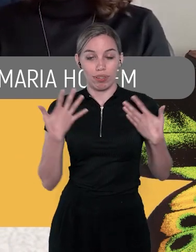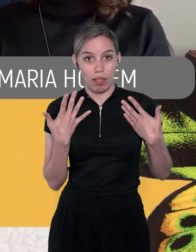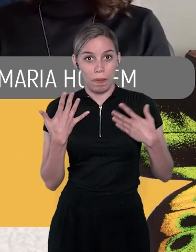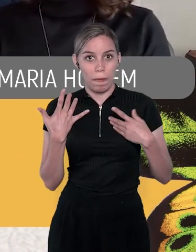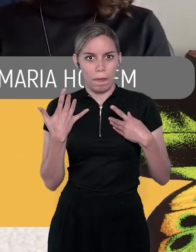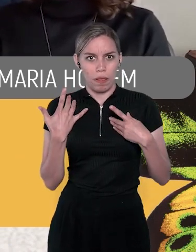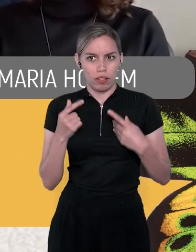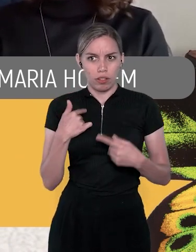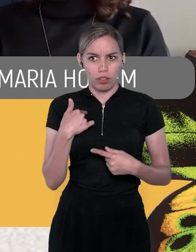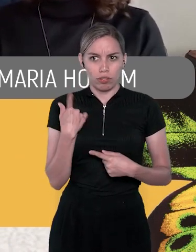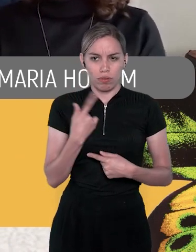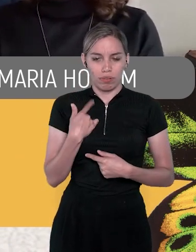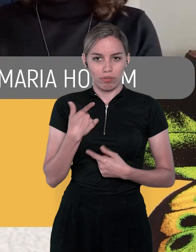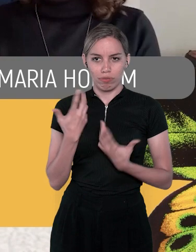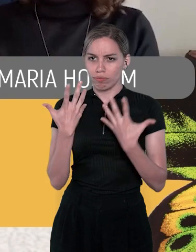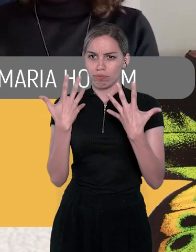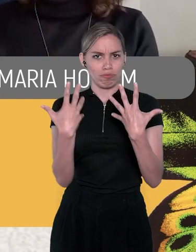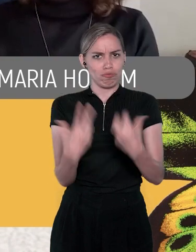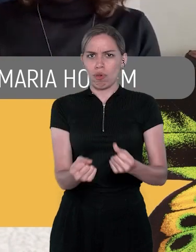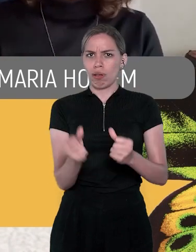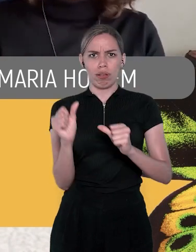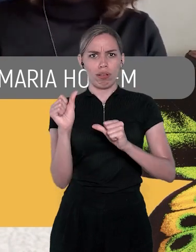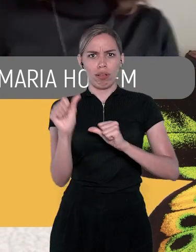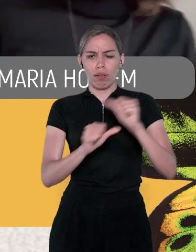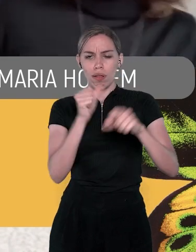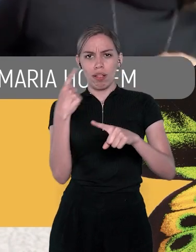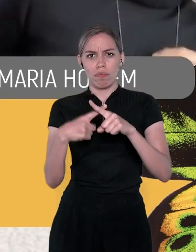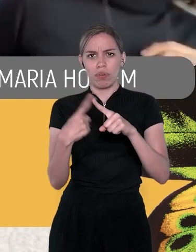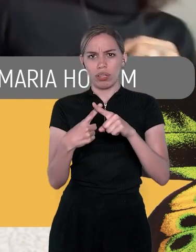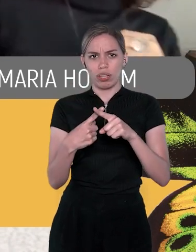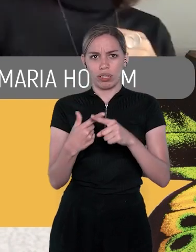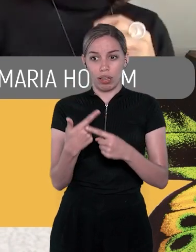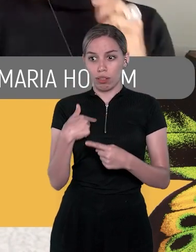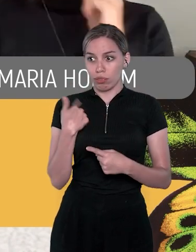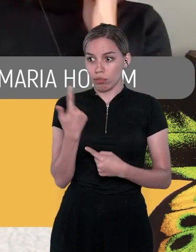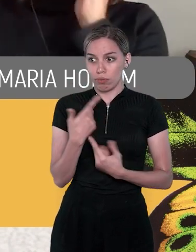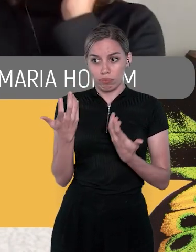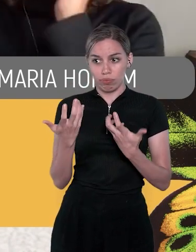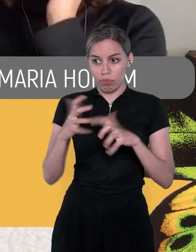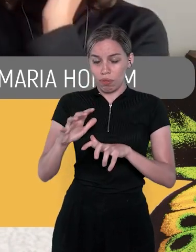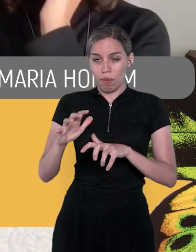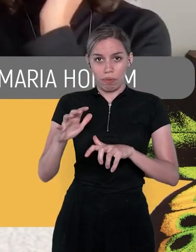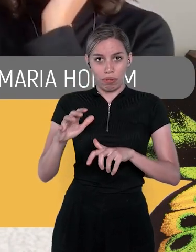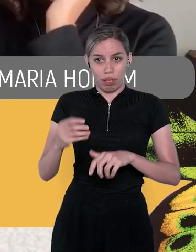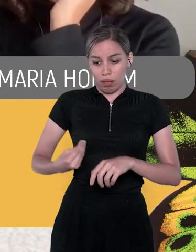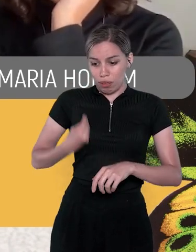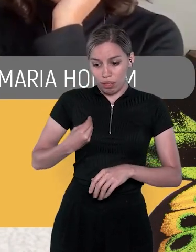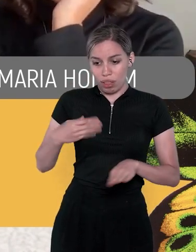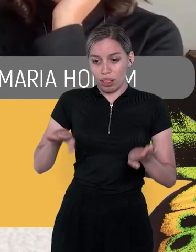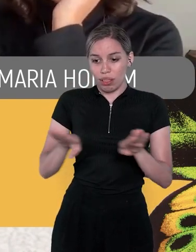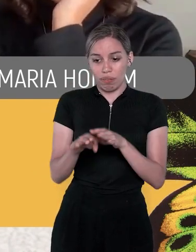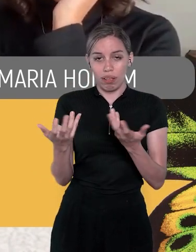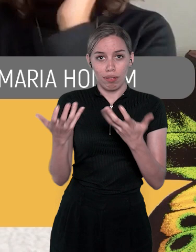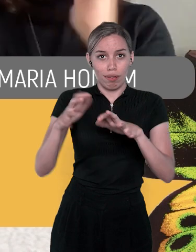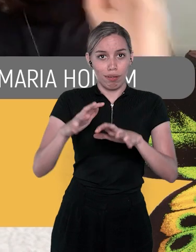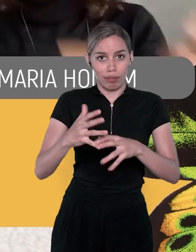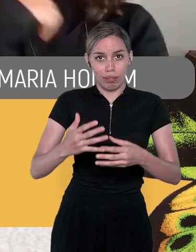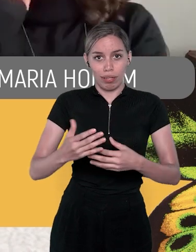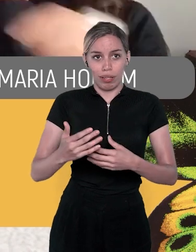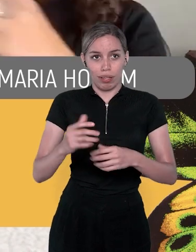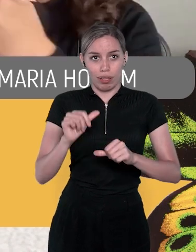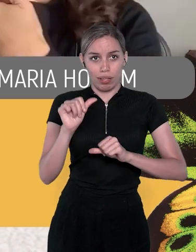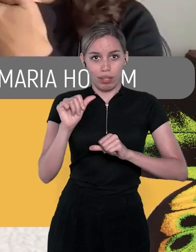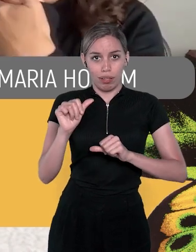nós negamos a mudança e negamos o presente também. Nós não gostamos do presente, mas não queremos a mudança. Esse